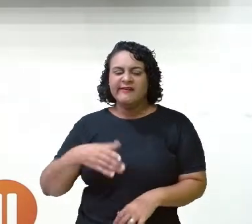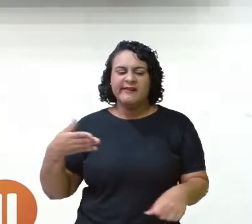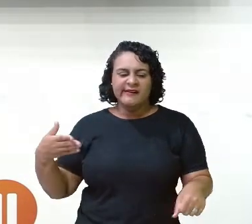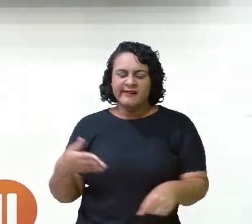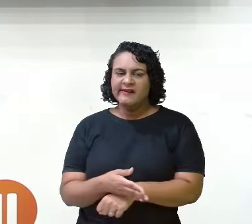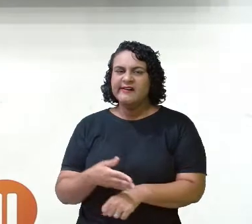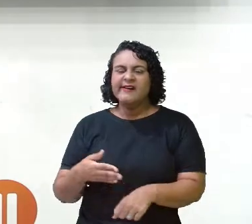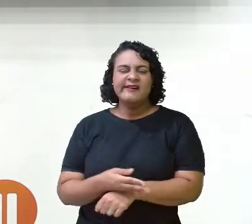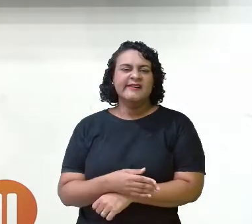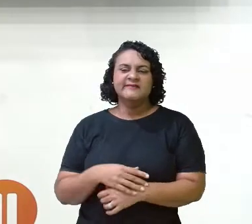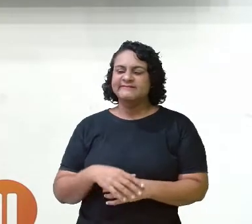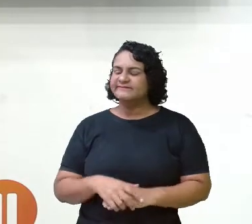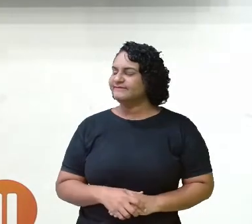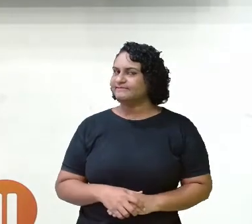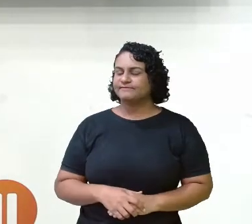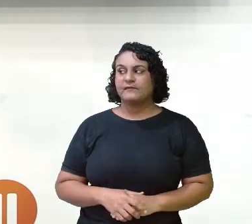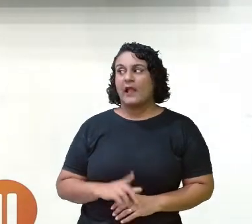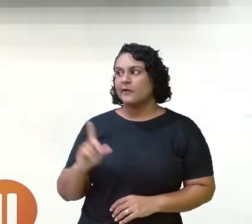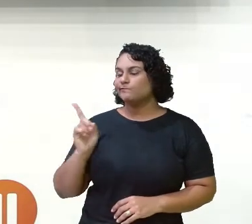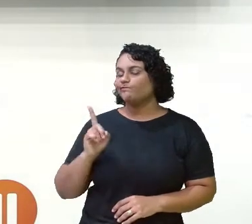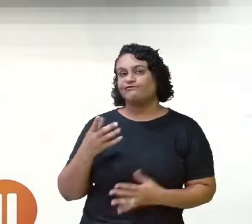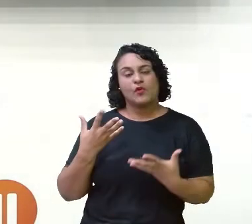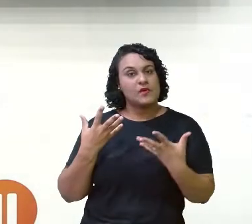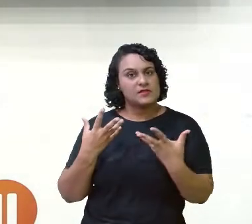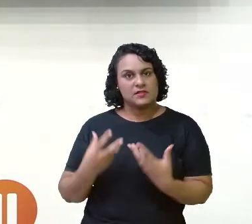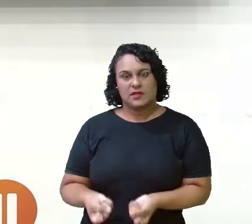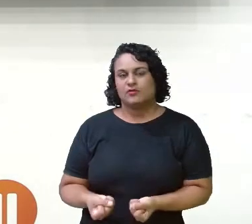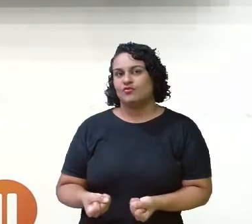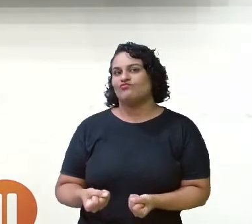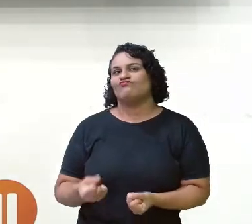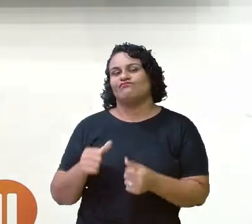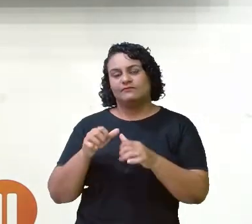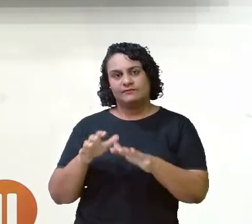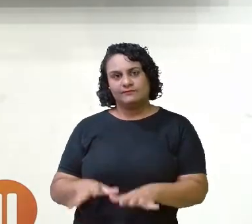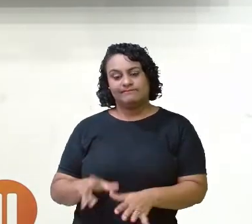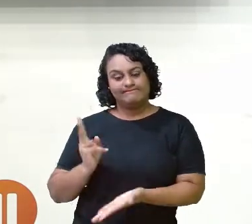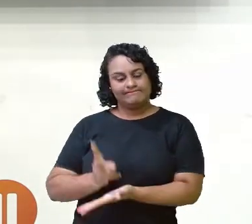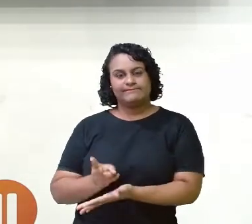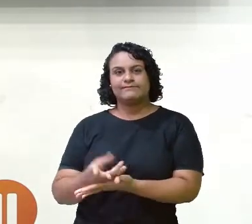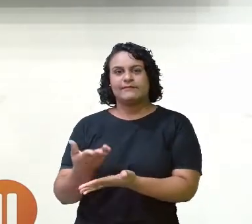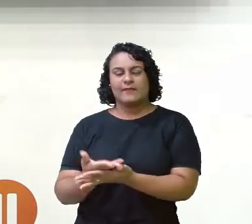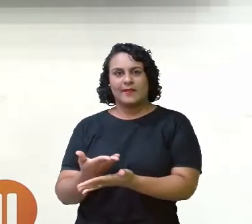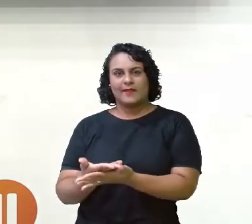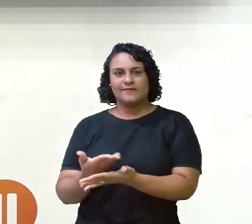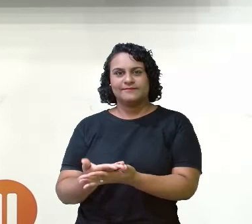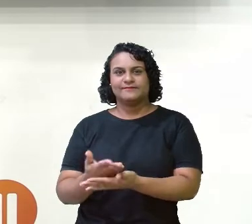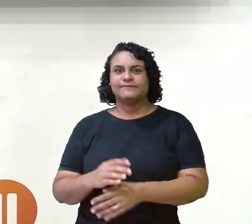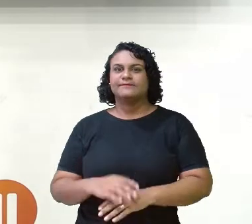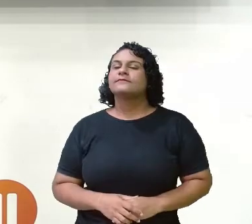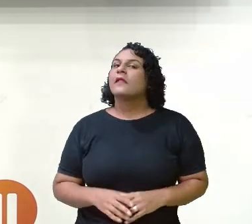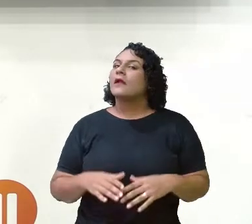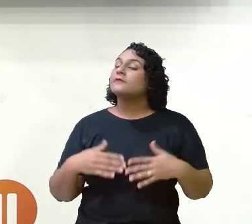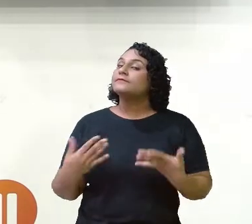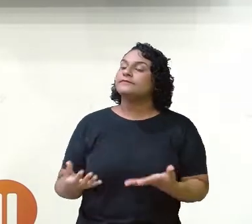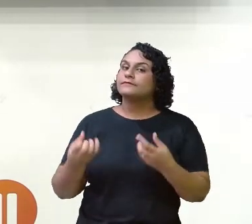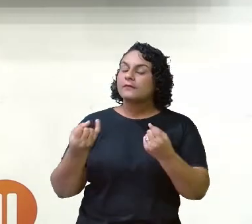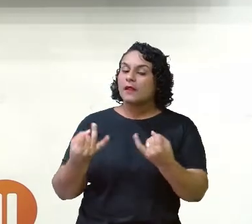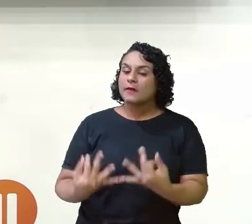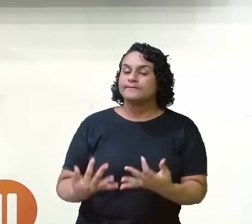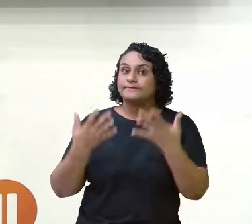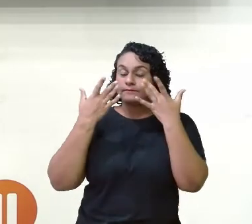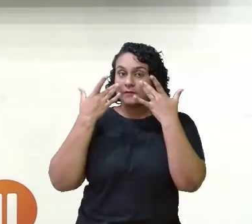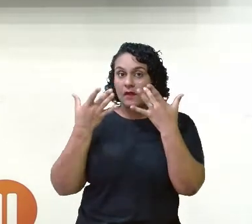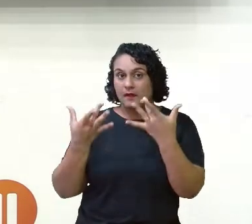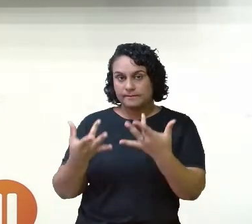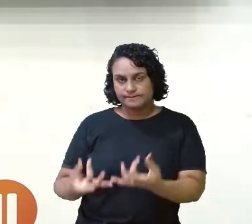a produção não quer deixar eu ficar. Então, vamos continuar a nossa aula. Como eu estava dizendo, a gente precisa prestar